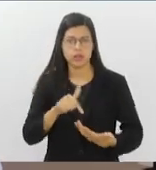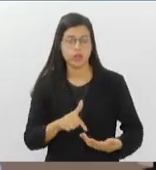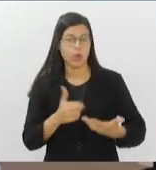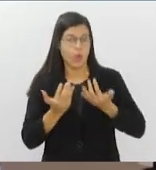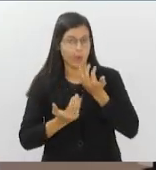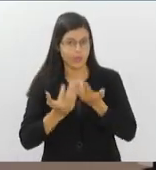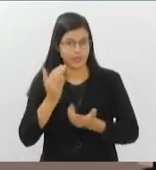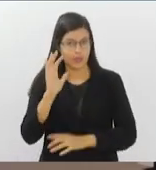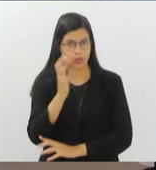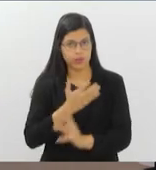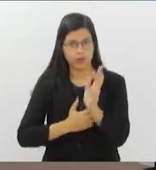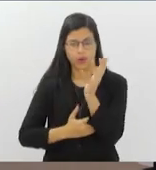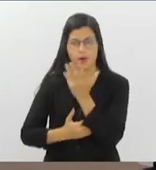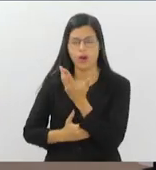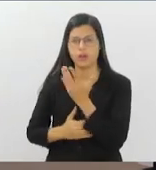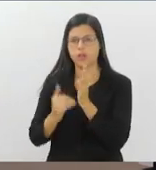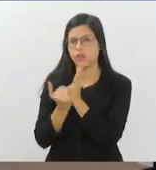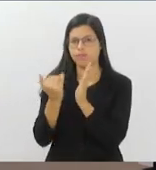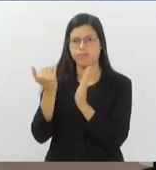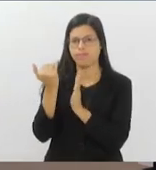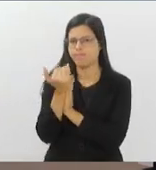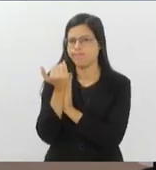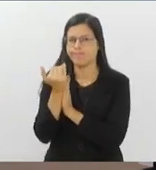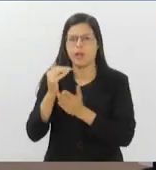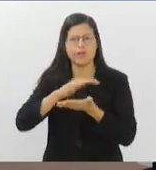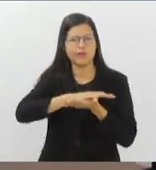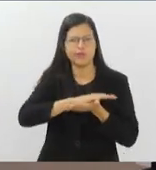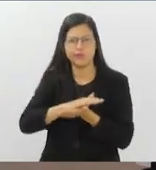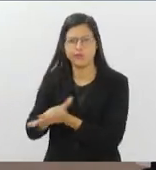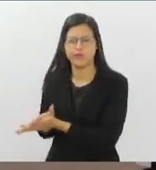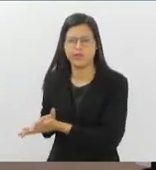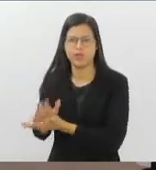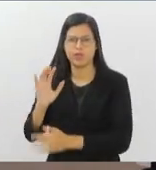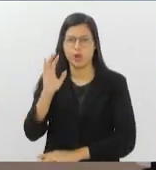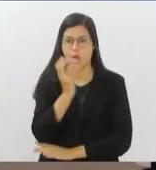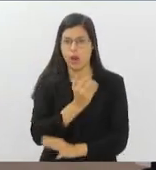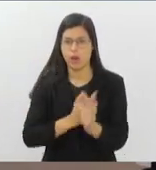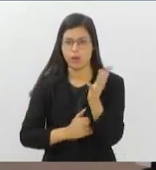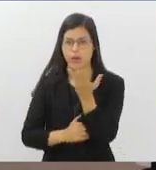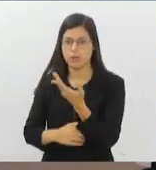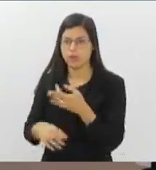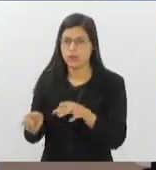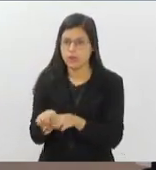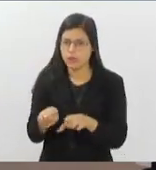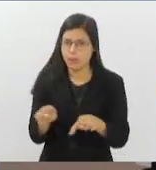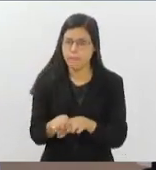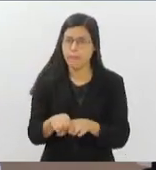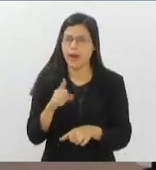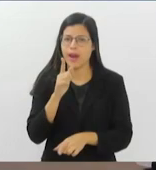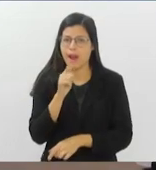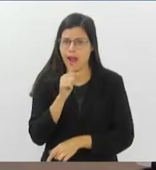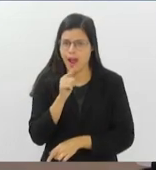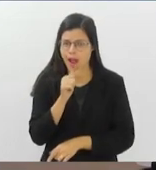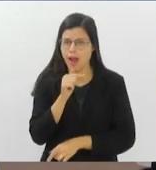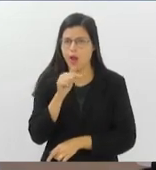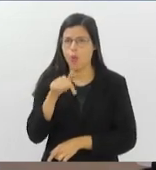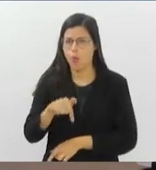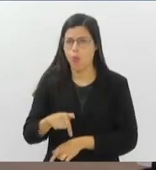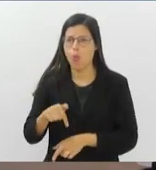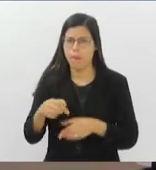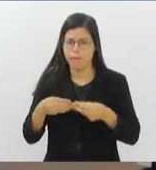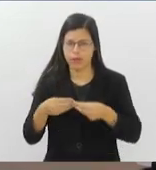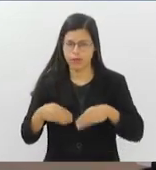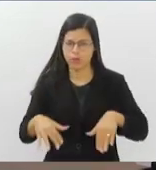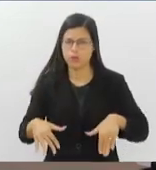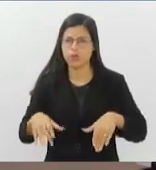se intensificado, destroem biodiversidade, ameaçam a água, emitem, quer dizer, contribuem